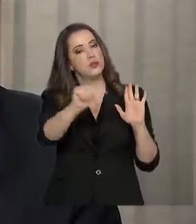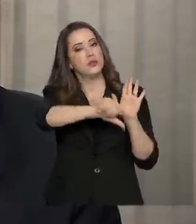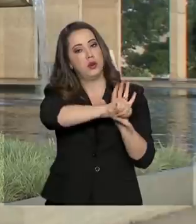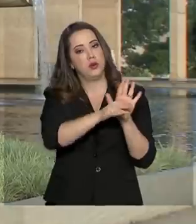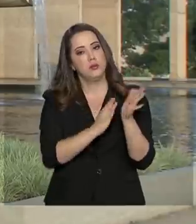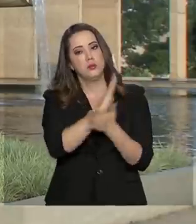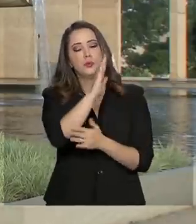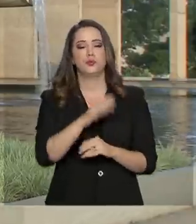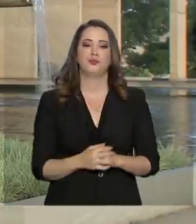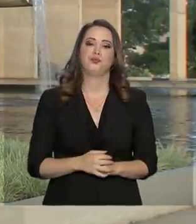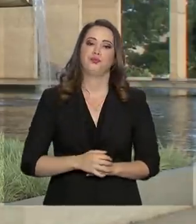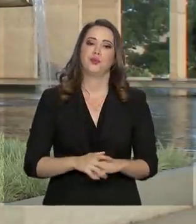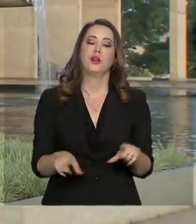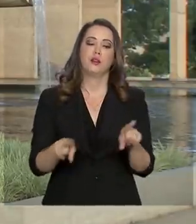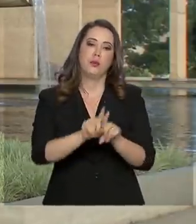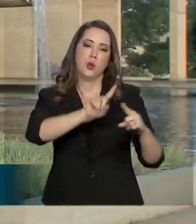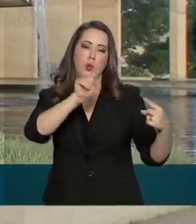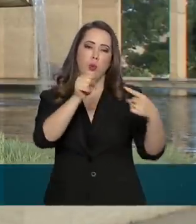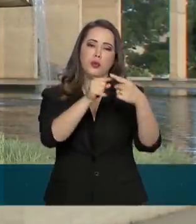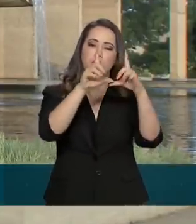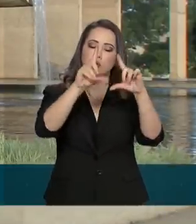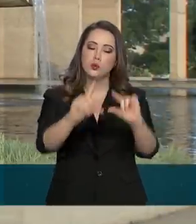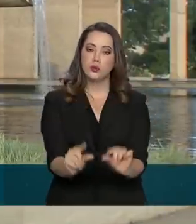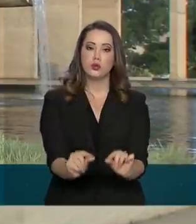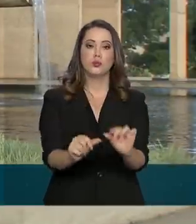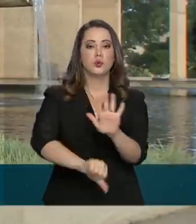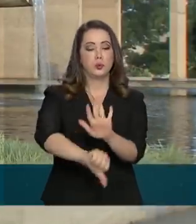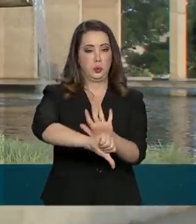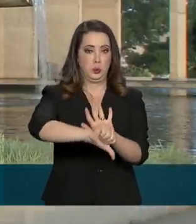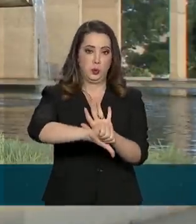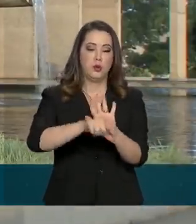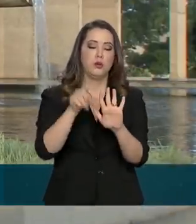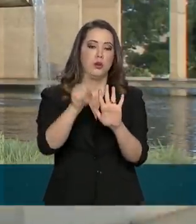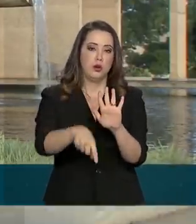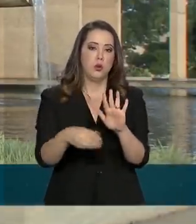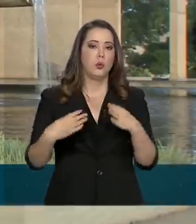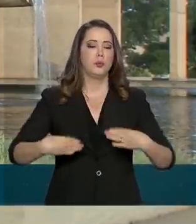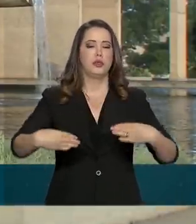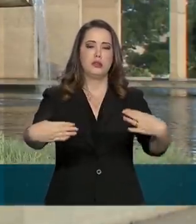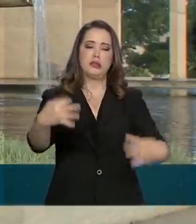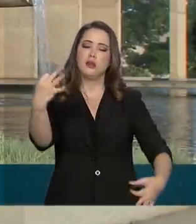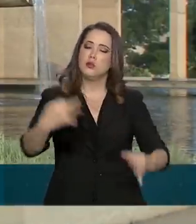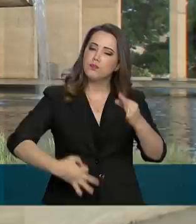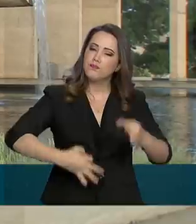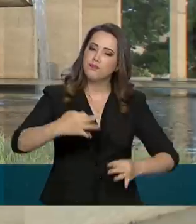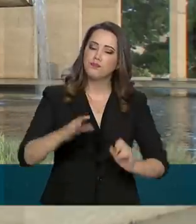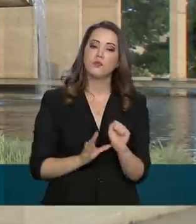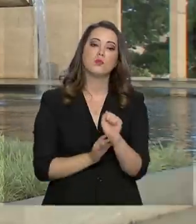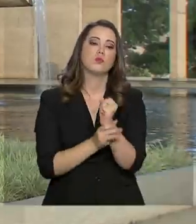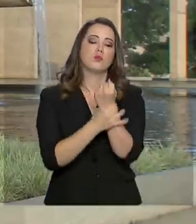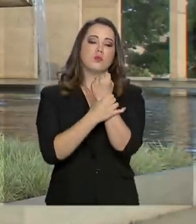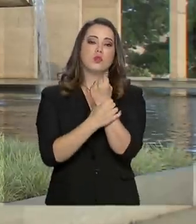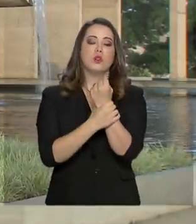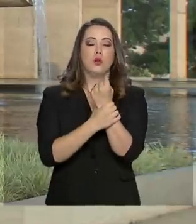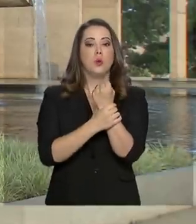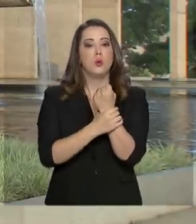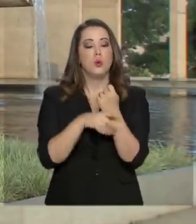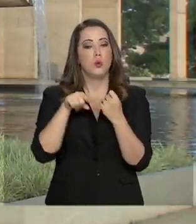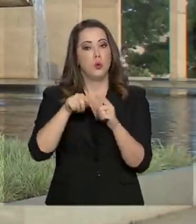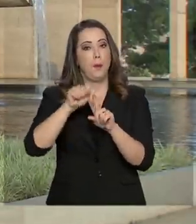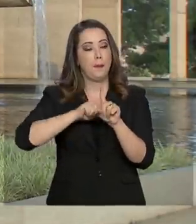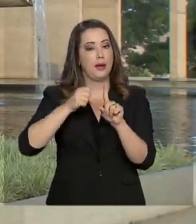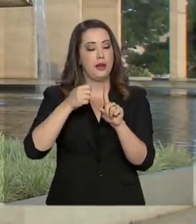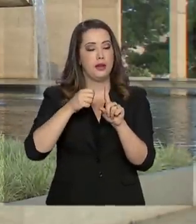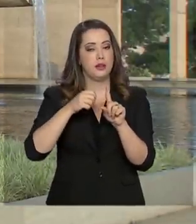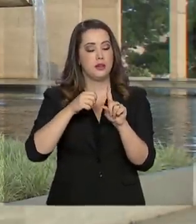aprovadas também com o objetivo de diminuir a criminalidade o ministério da justiça e segurança pública lançou em agosto